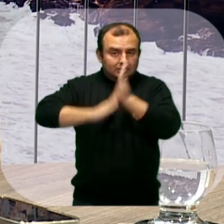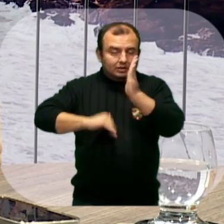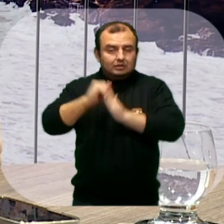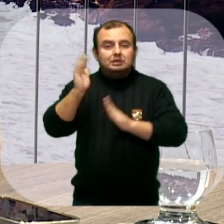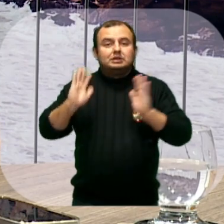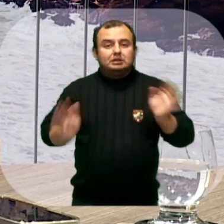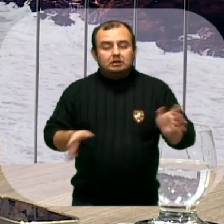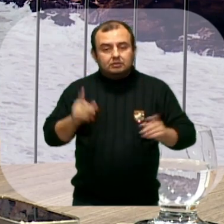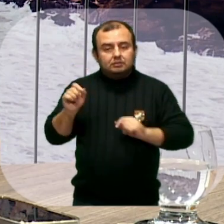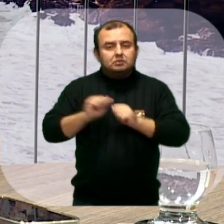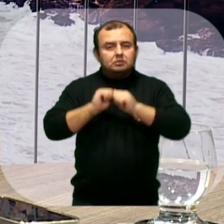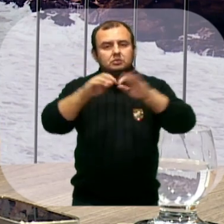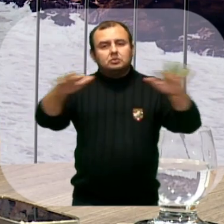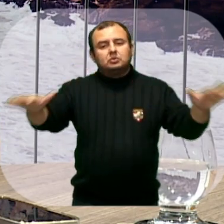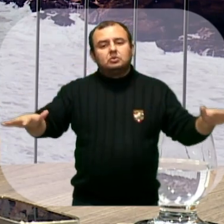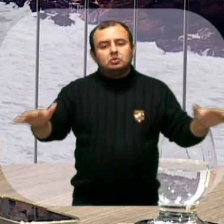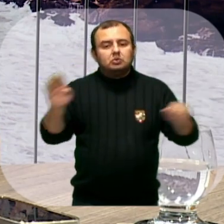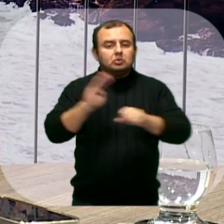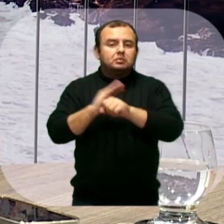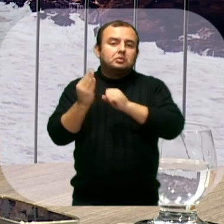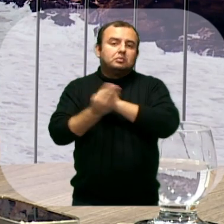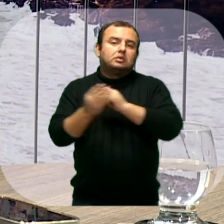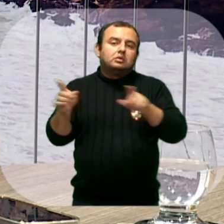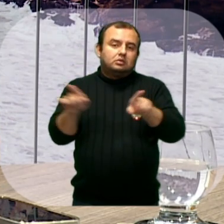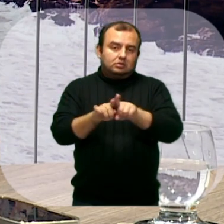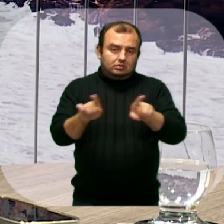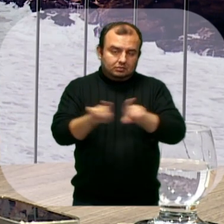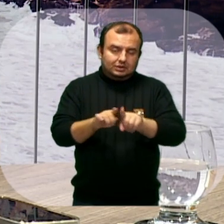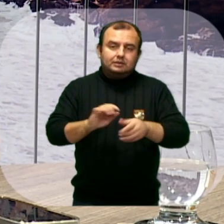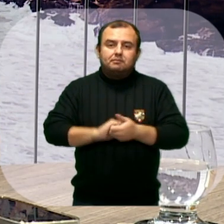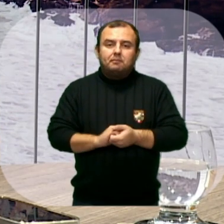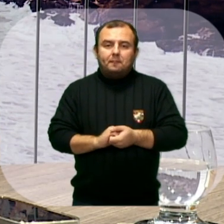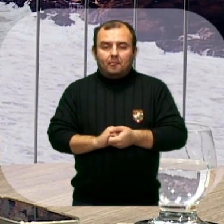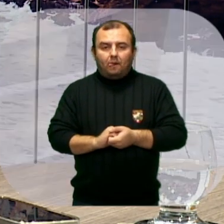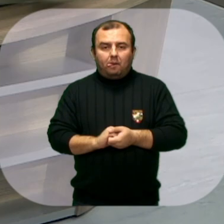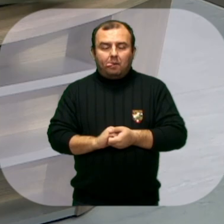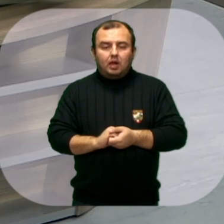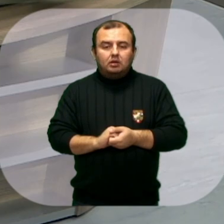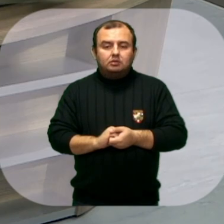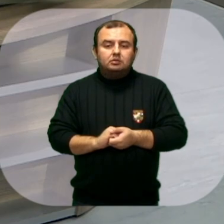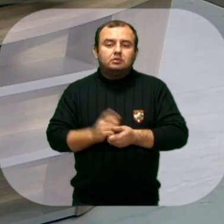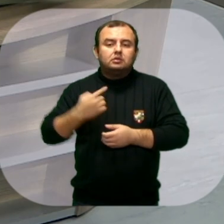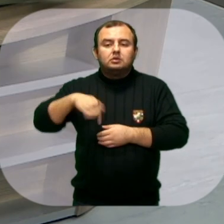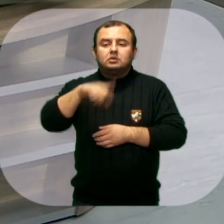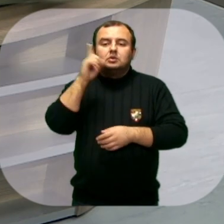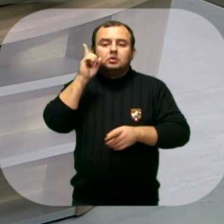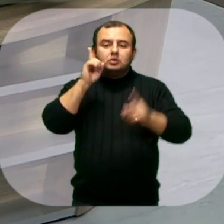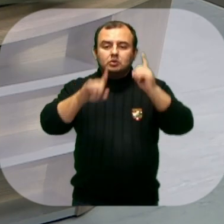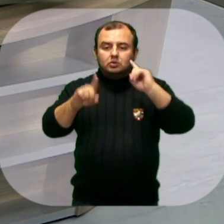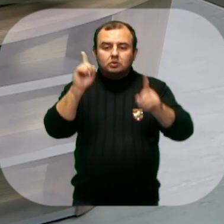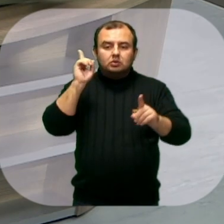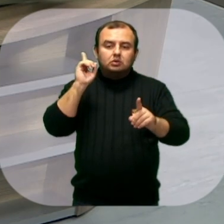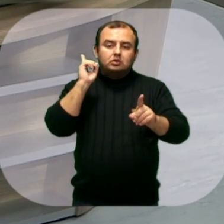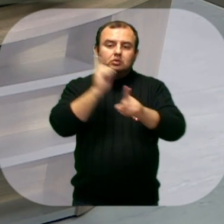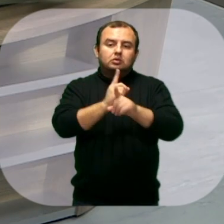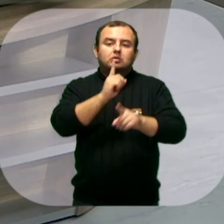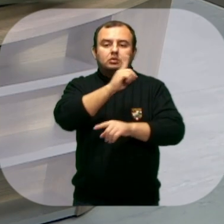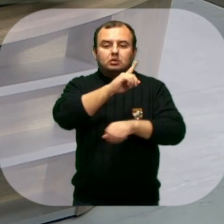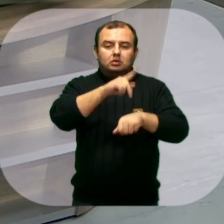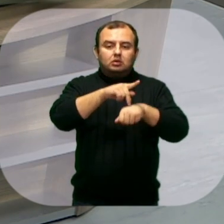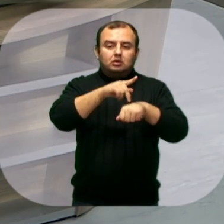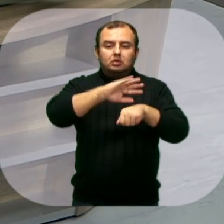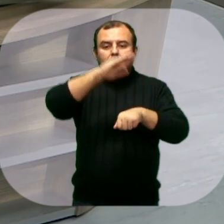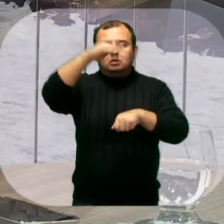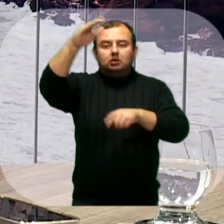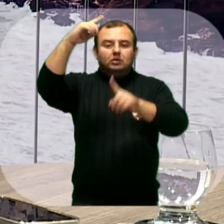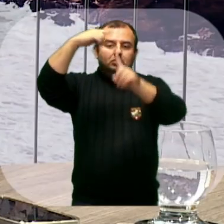para que a gente espalhe pelos bairros também. Que legal. Né? Nós descobrimos uma casinha até no Morro da Cruz.